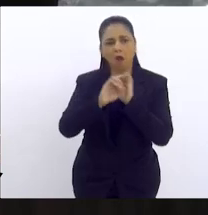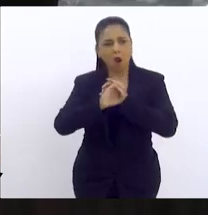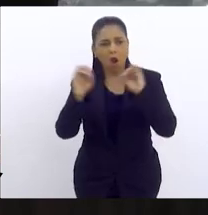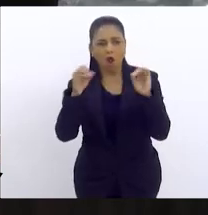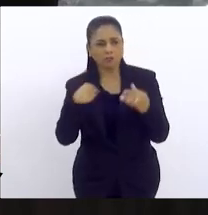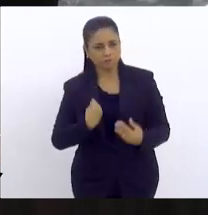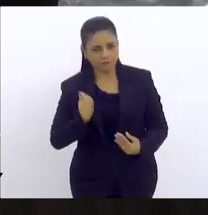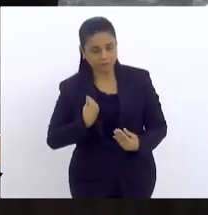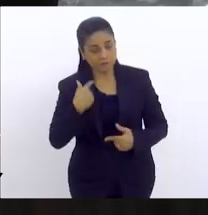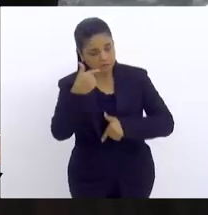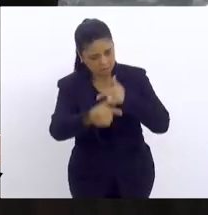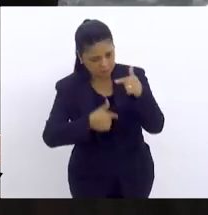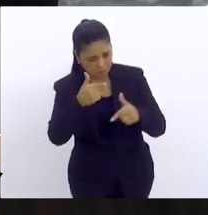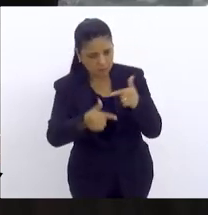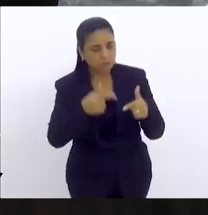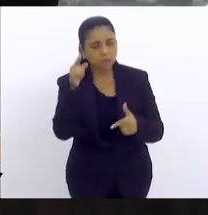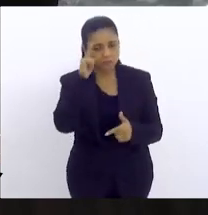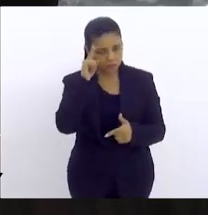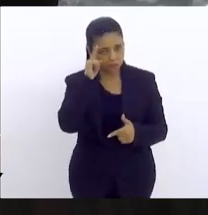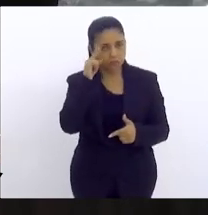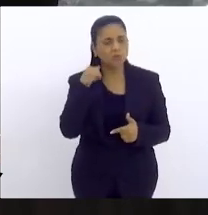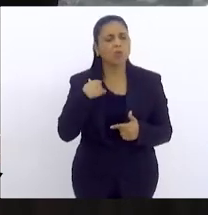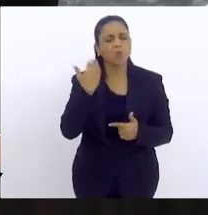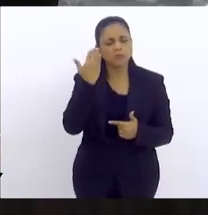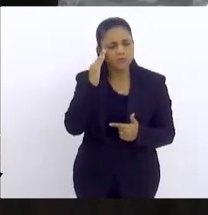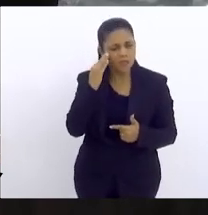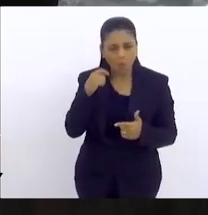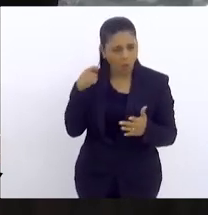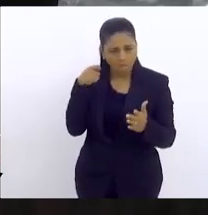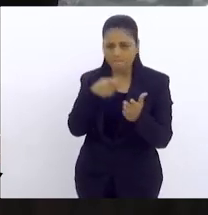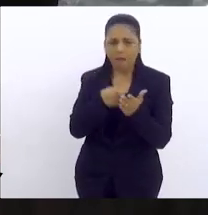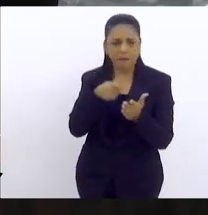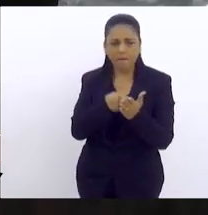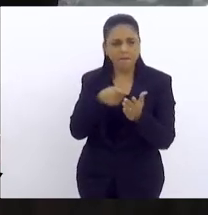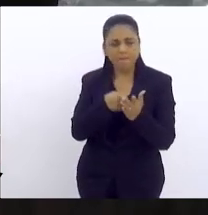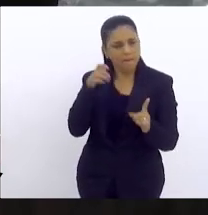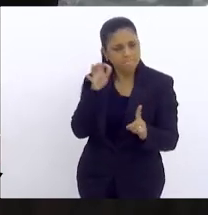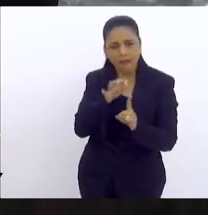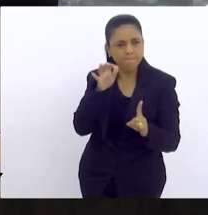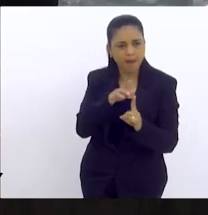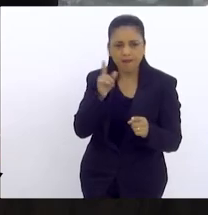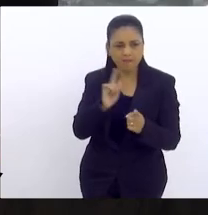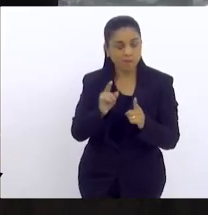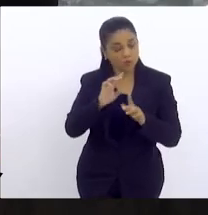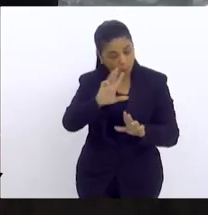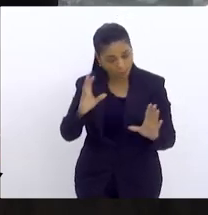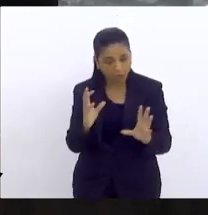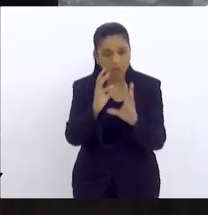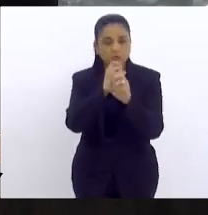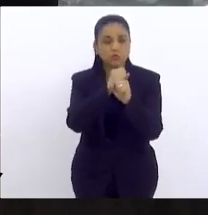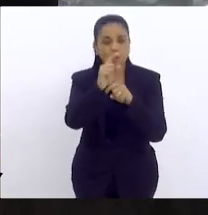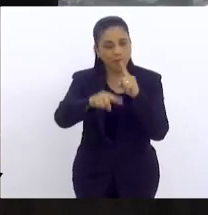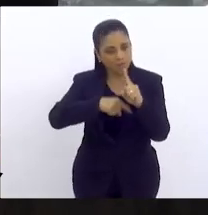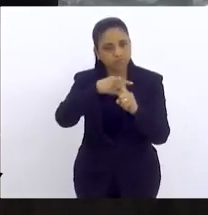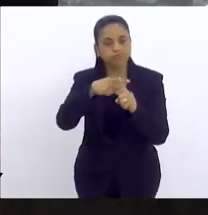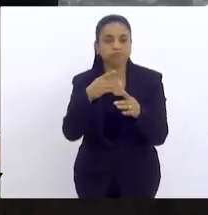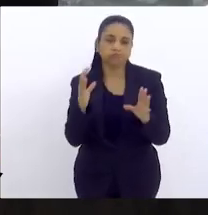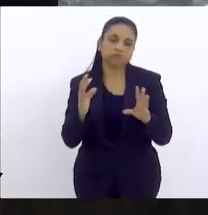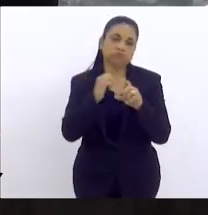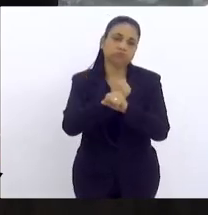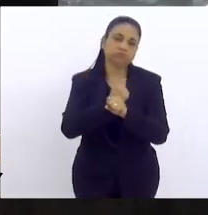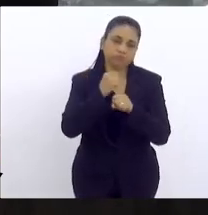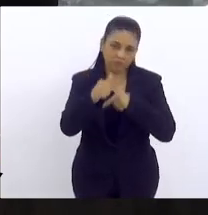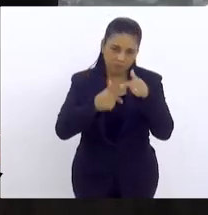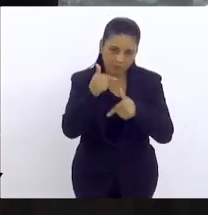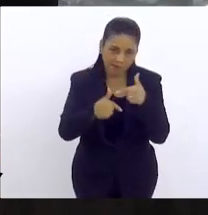todos os dias normalmente eu entendo eu não tô que eu tô falando aqui não tô aqui para marretar não chefe eu tô aqui para ajudar para somar e o que eu sempre falo com a minha equipe